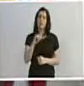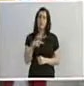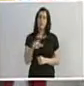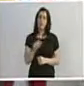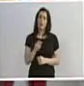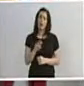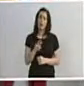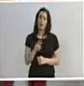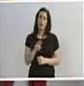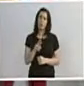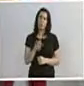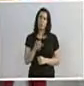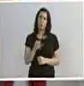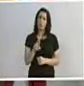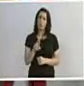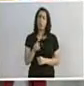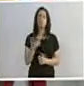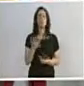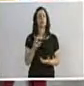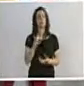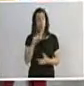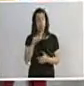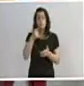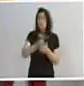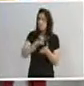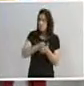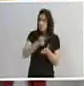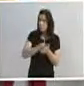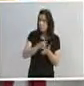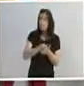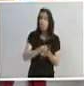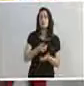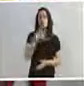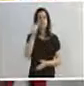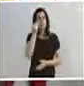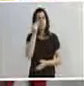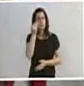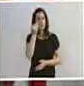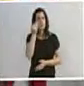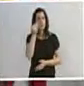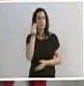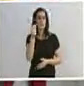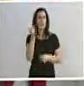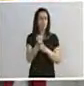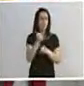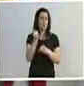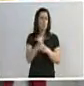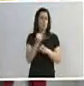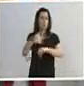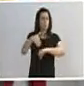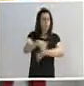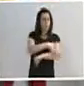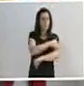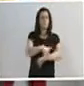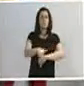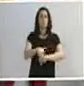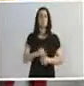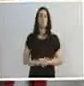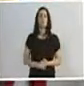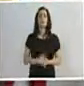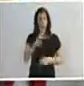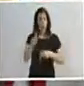Vossa Excelência batalhou, lutou e cobrou dos governantes ações para poder ter essa e tantas outras vias atendidas. E o